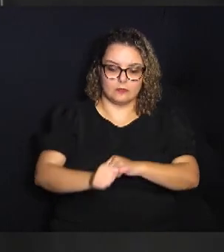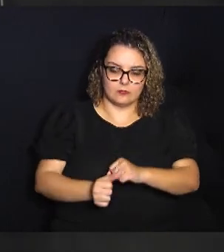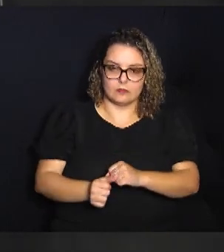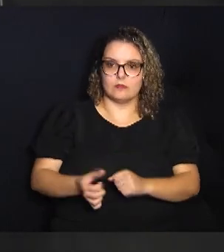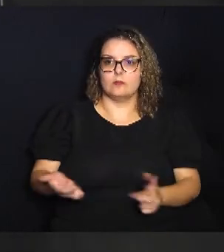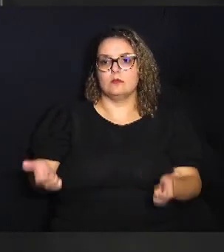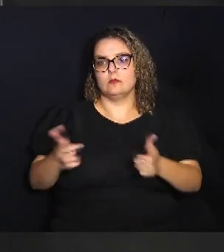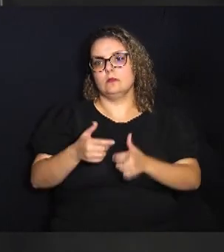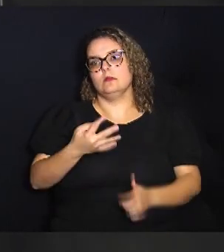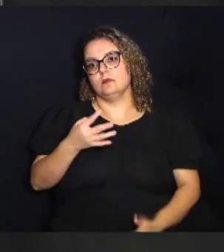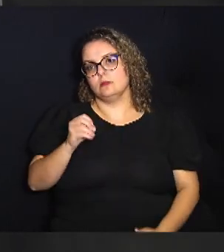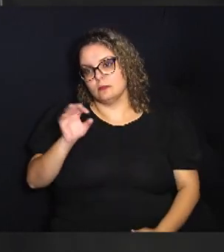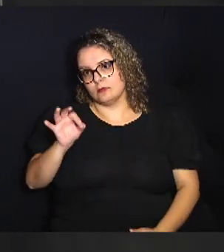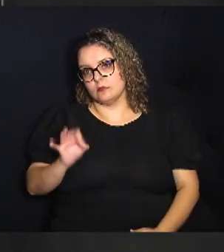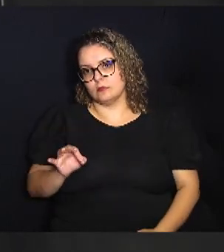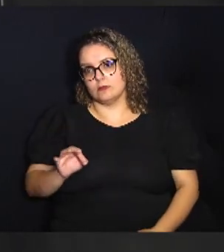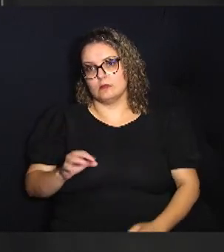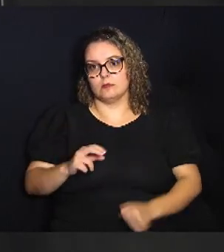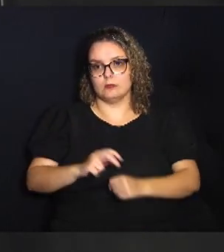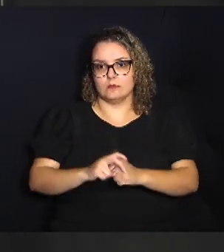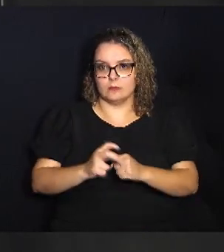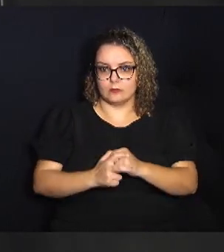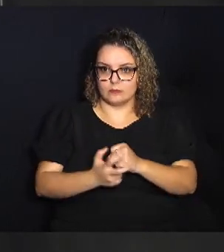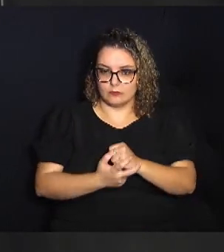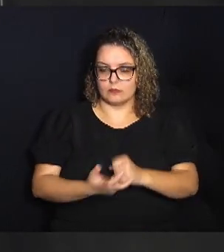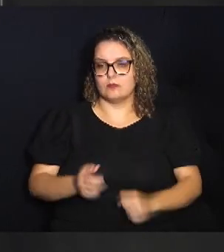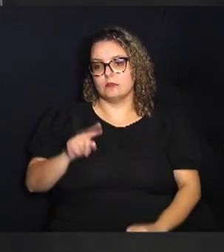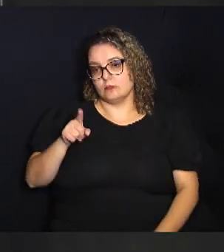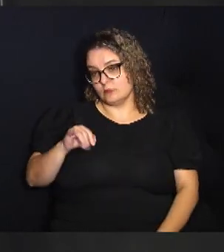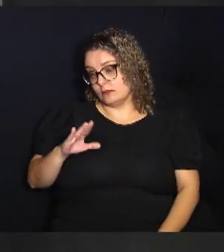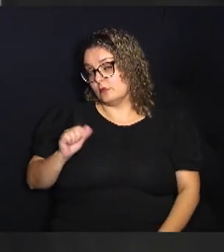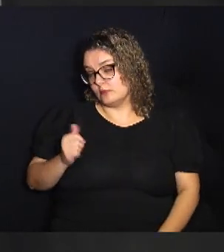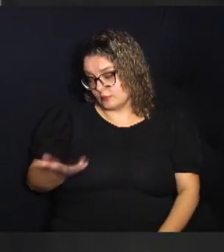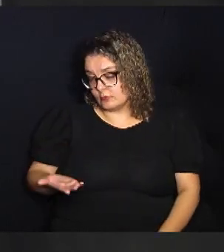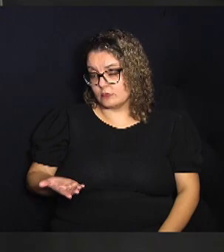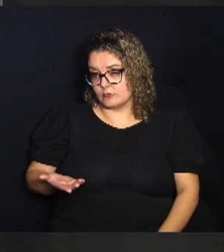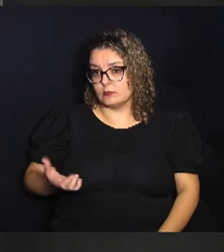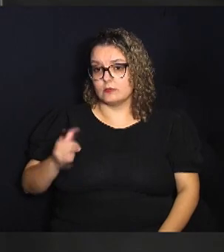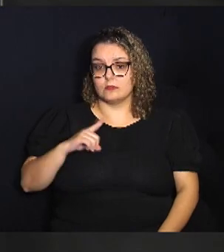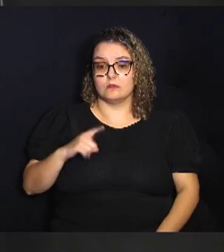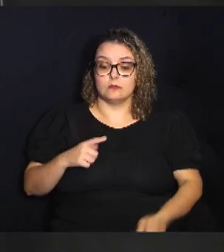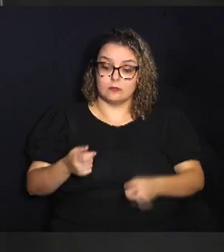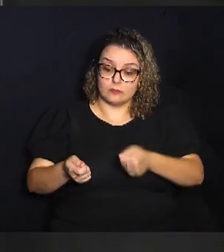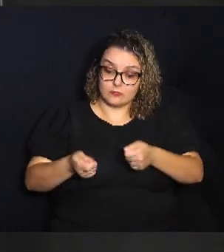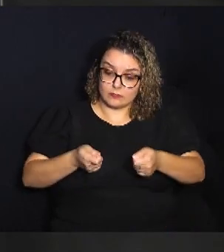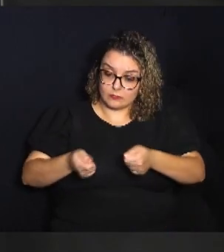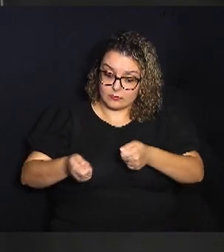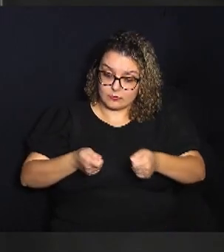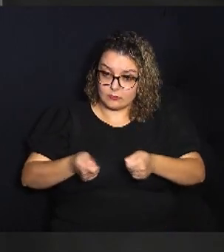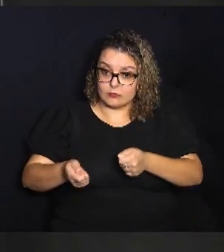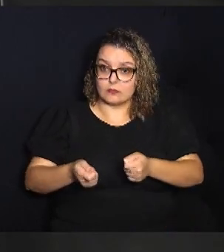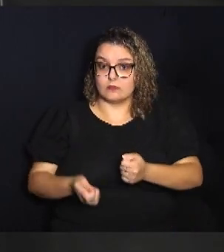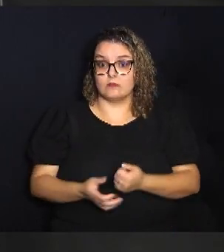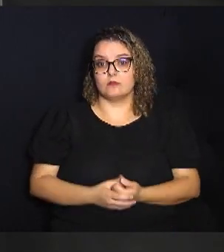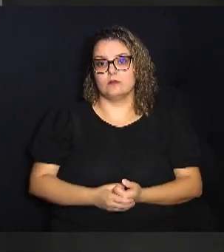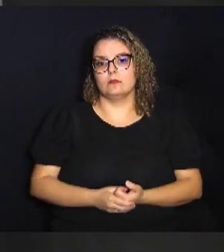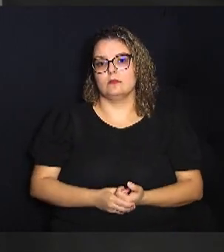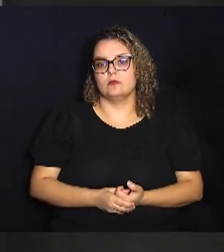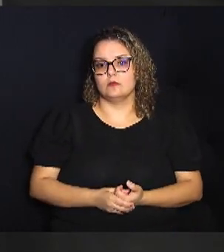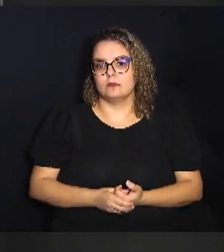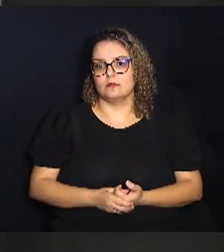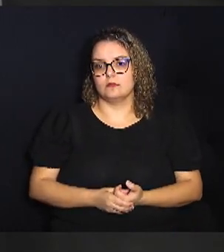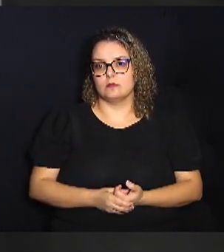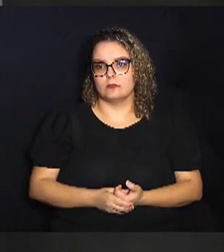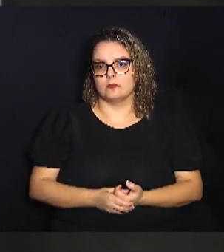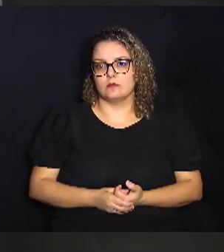e 40% do Zika vírus. Então, de maneira que houve um controle assim, um controle